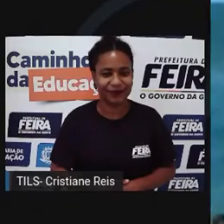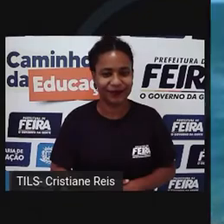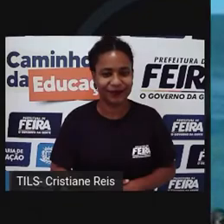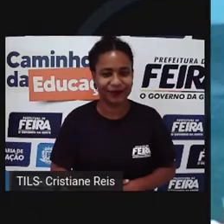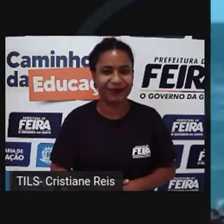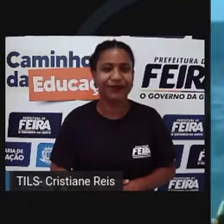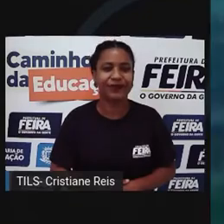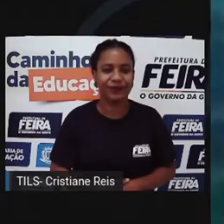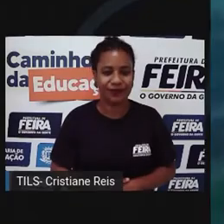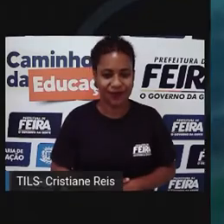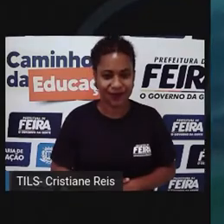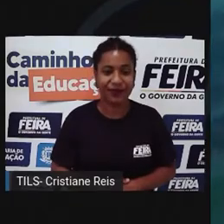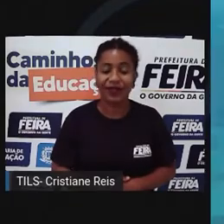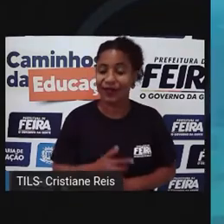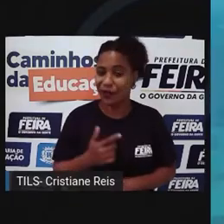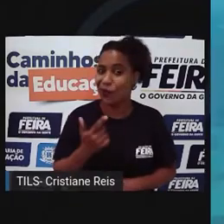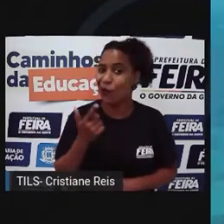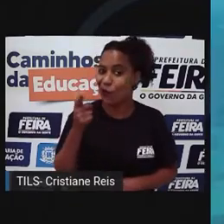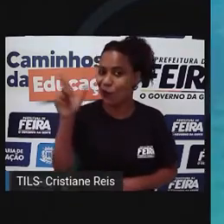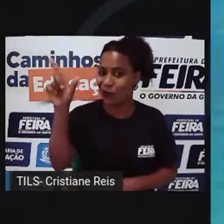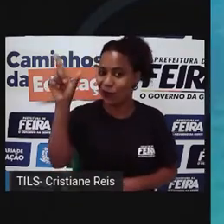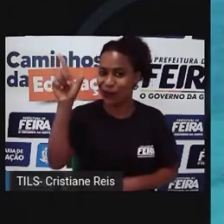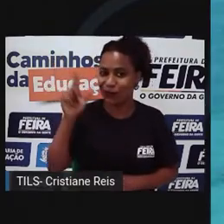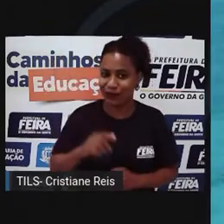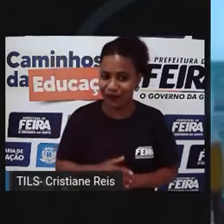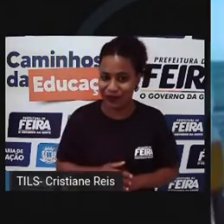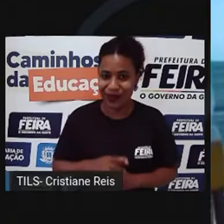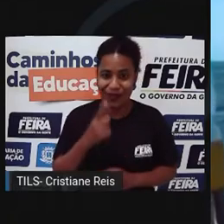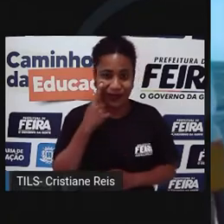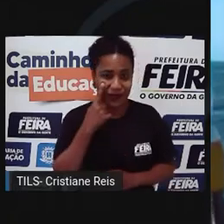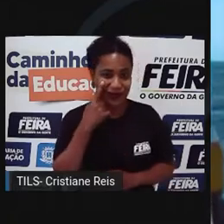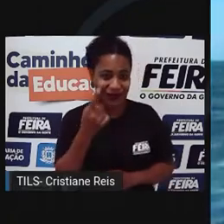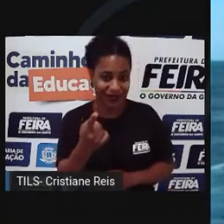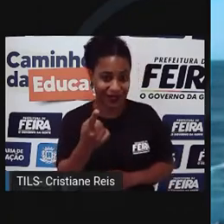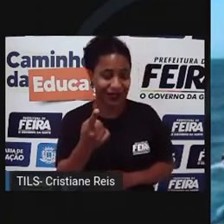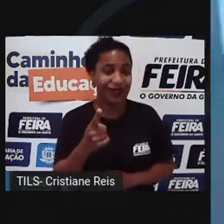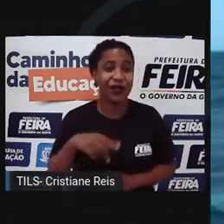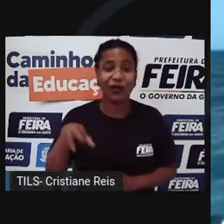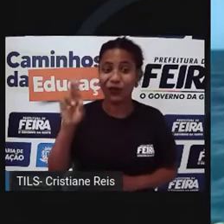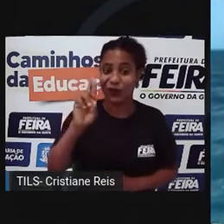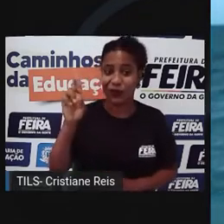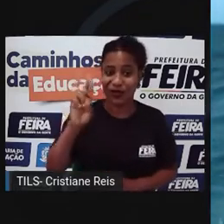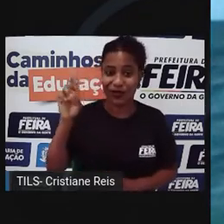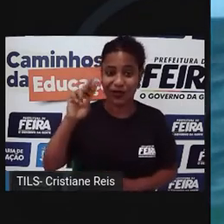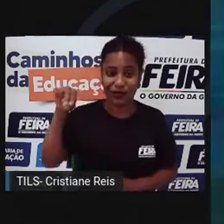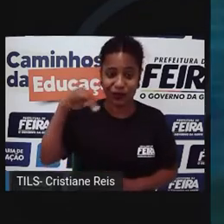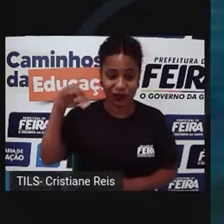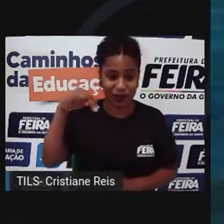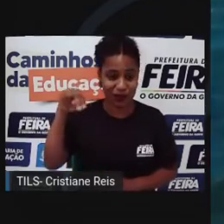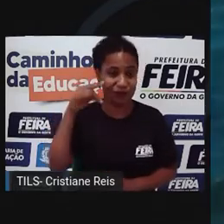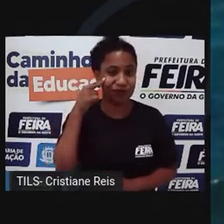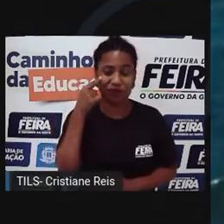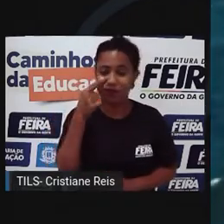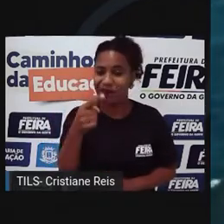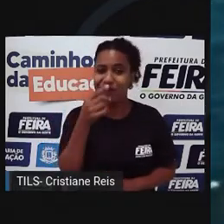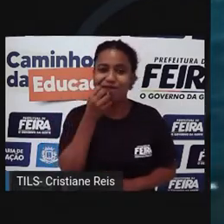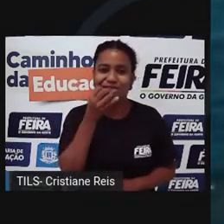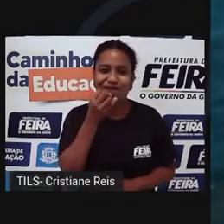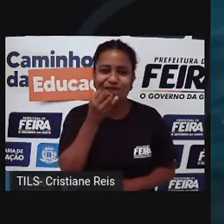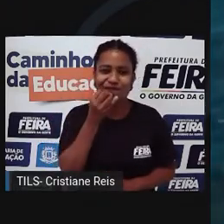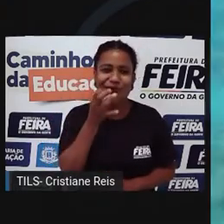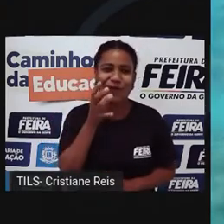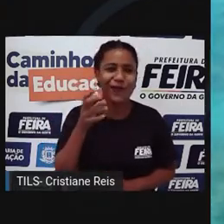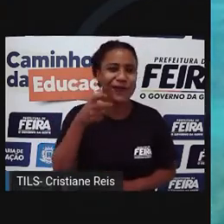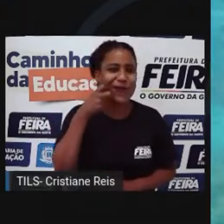Seguindo pelo nosso Brasilzão, Parrachos de Maracajaú, no Rio Grande do Norte. Já imaginou nadar aí com os peixinhos em